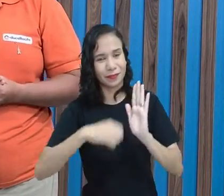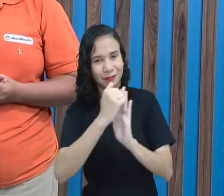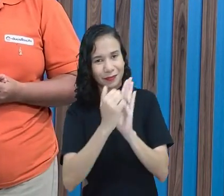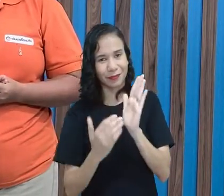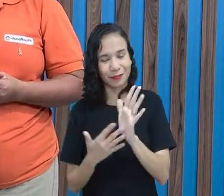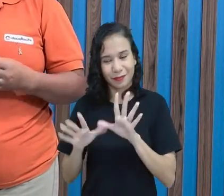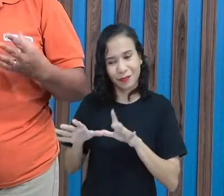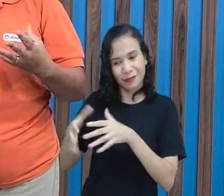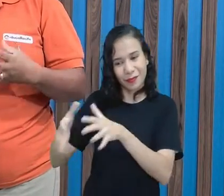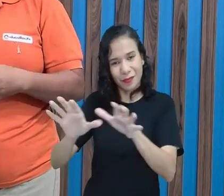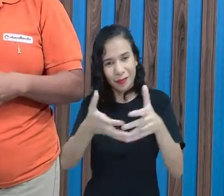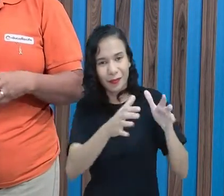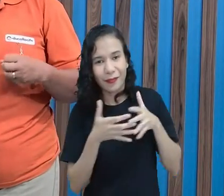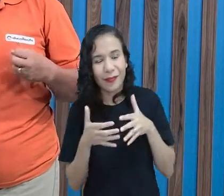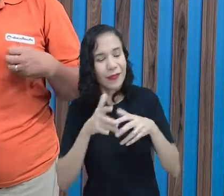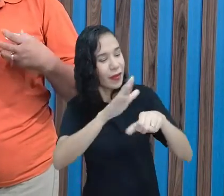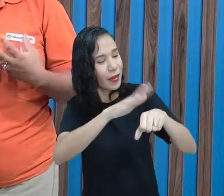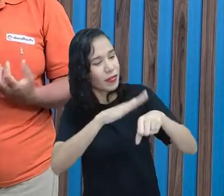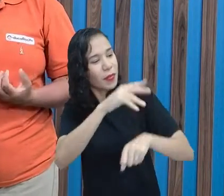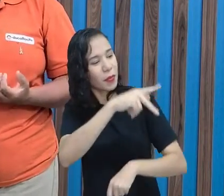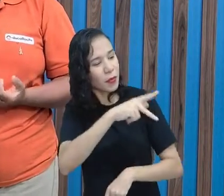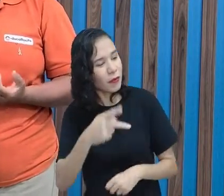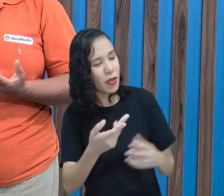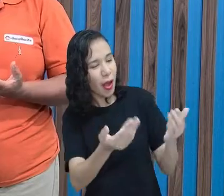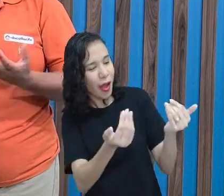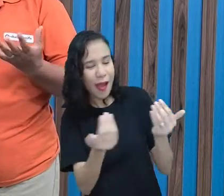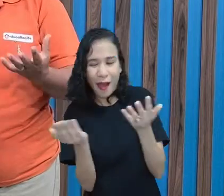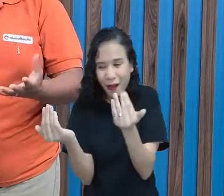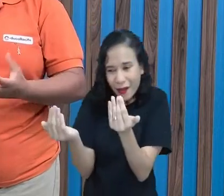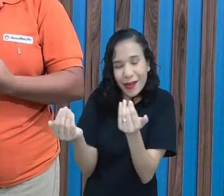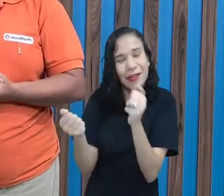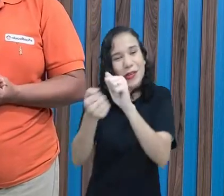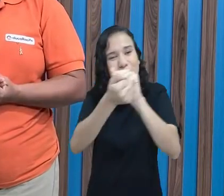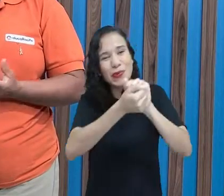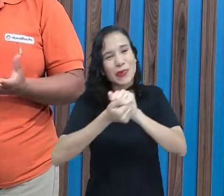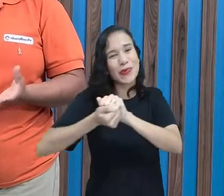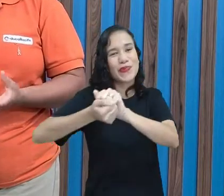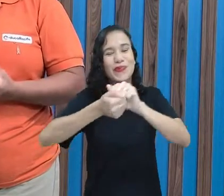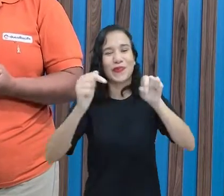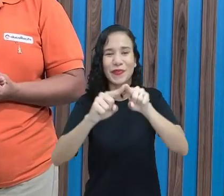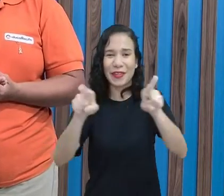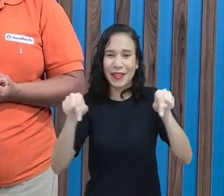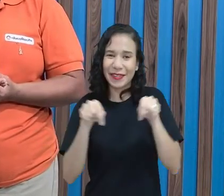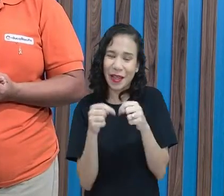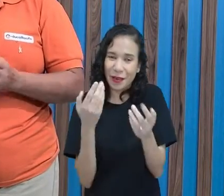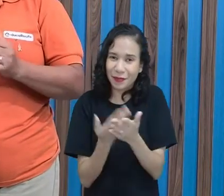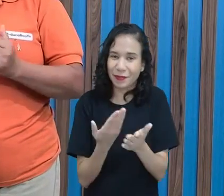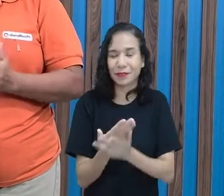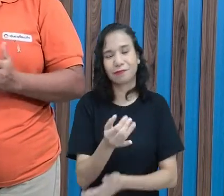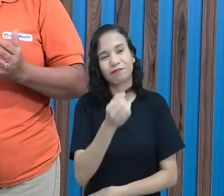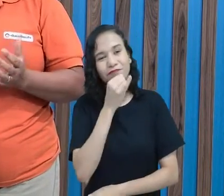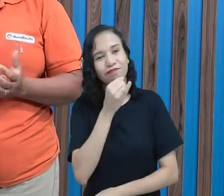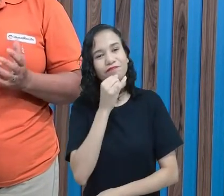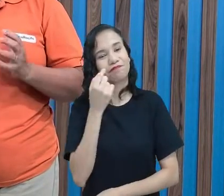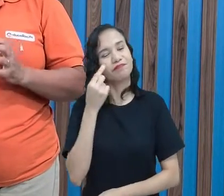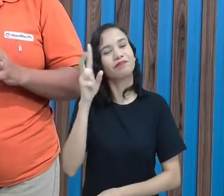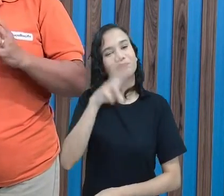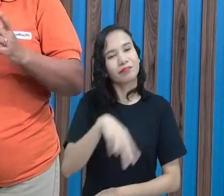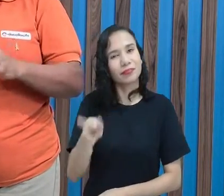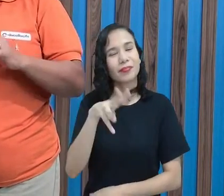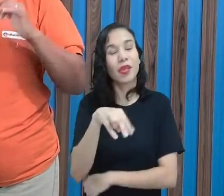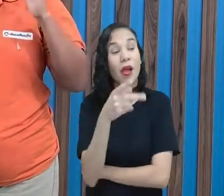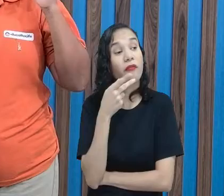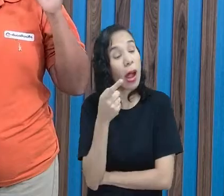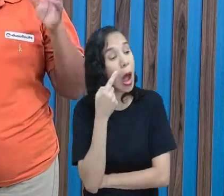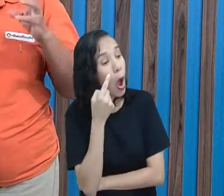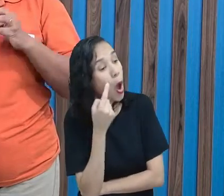em grupo, convida a professora e fazem aí juntos na sala, por exemplo, acessa e coloca,